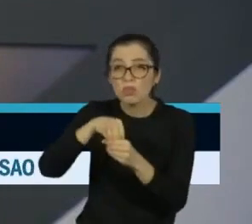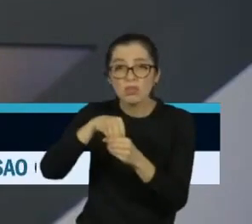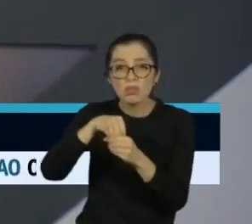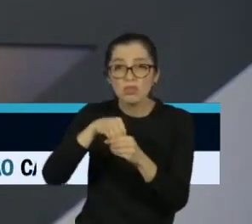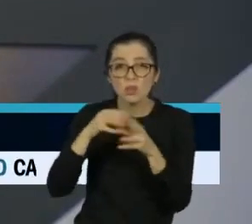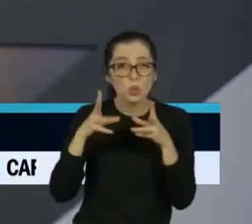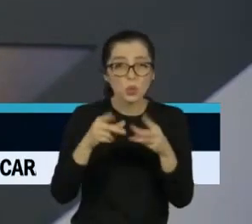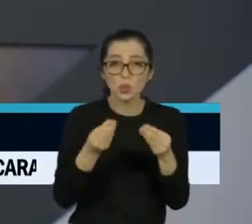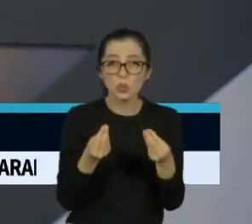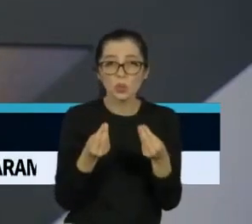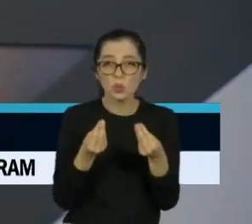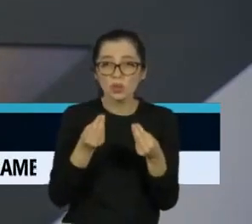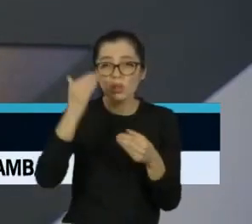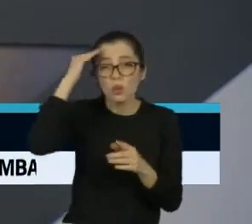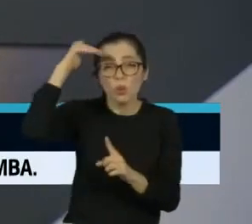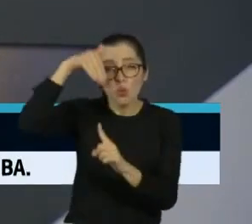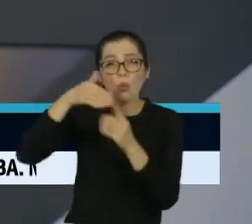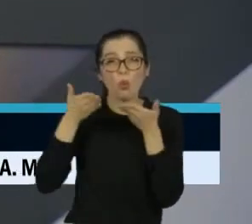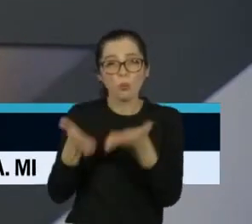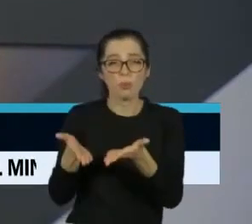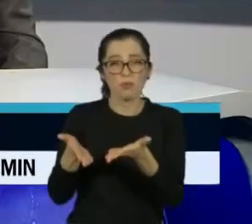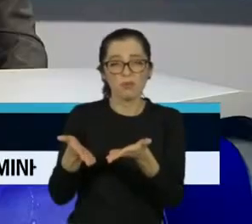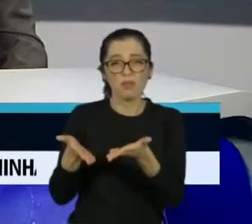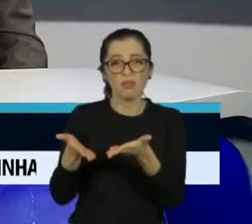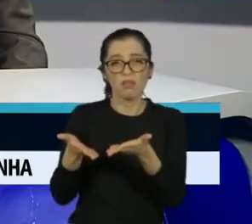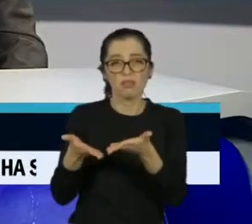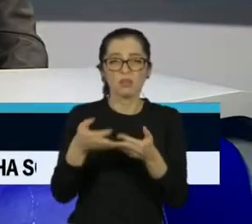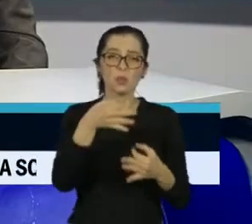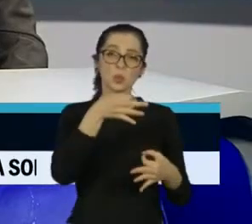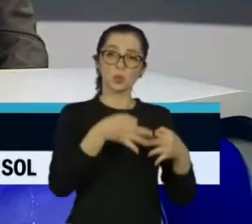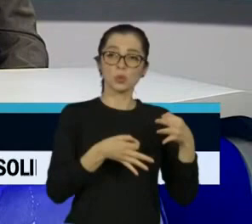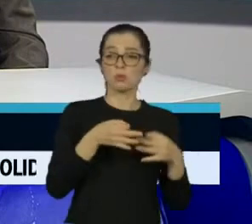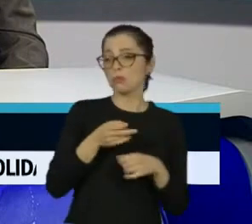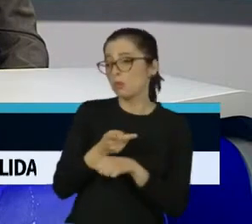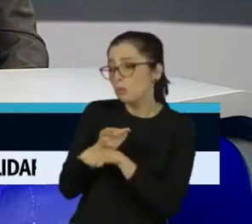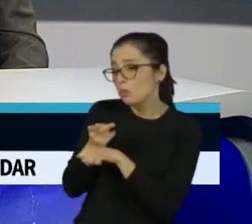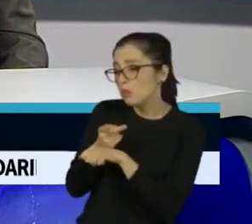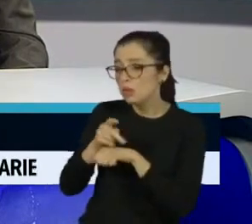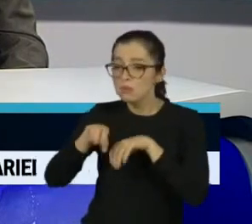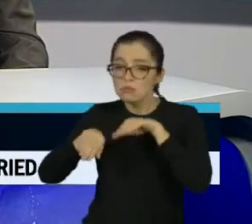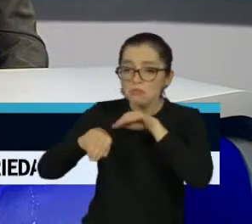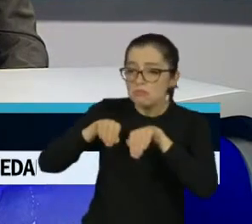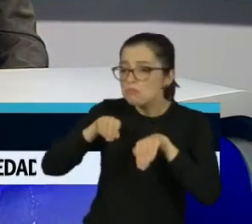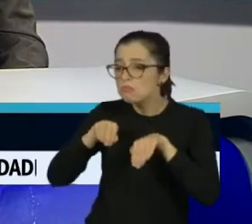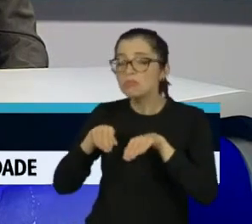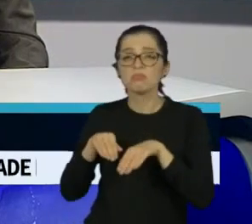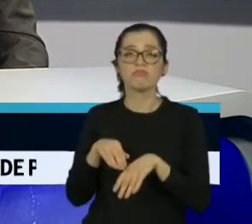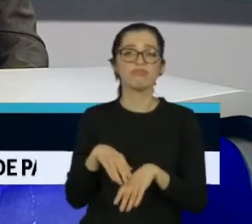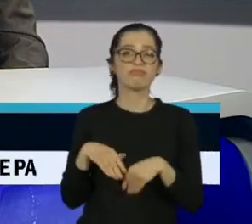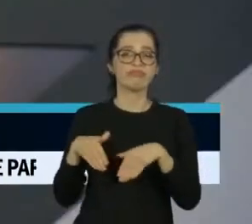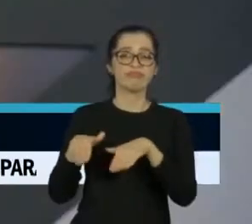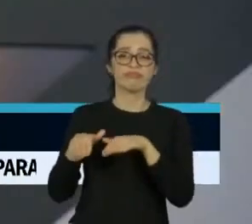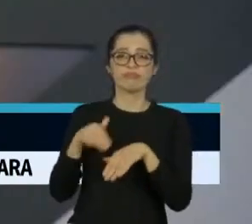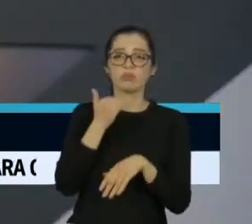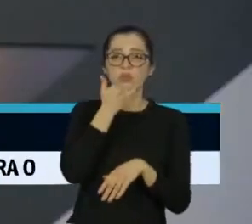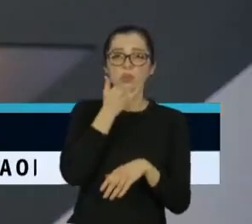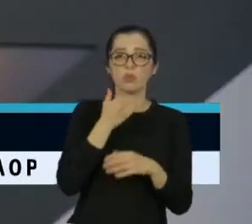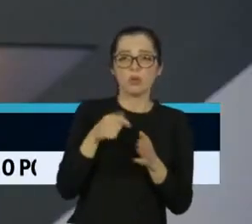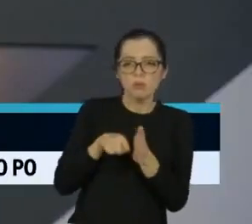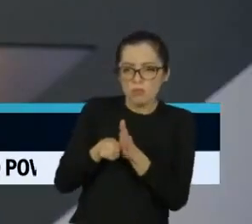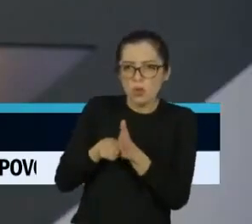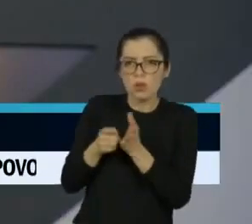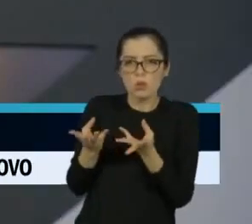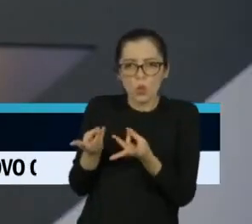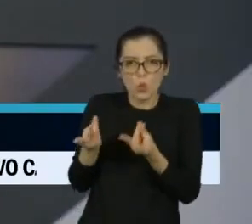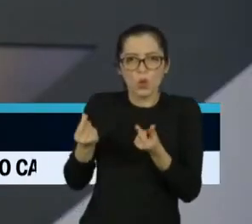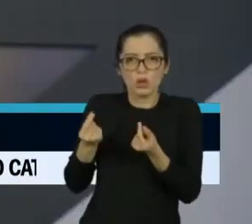Não cabe aí mais que o judiciário se debruce por contratar experts, pareceres, etc. Olha, o fato